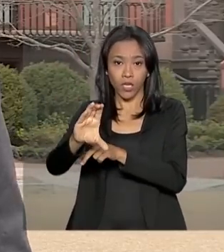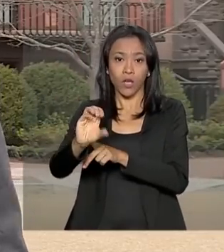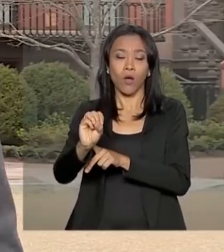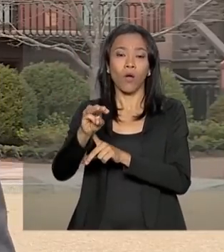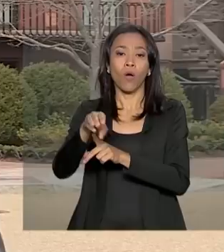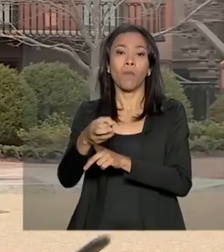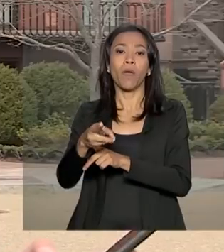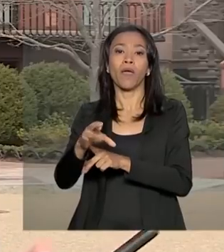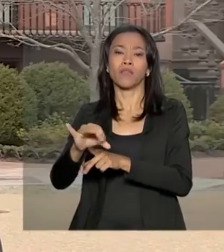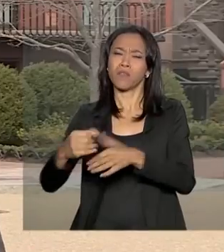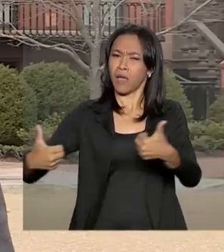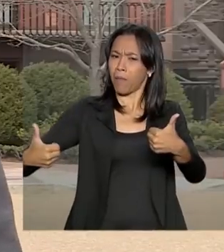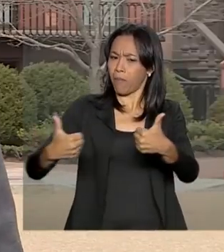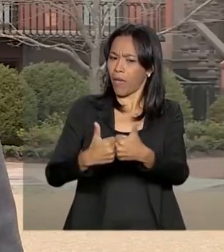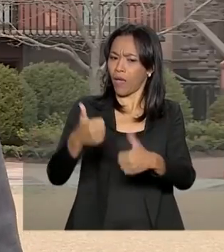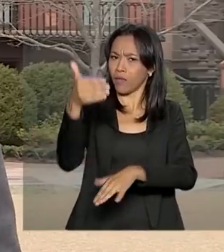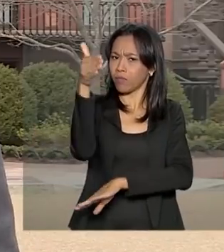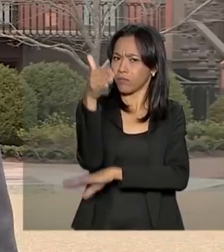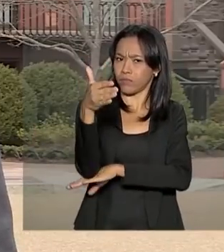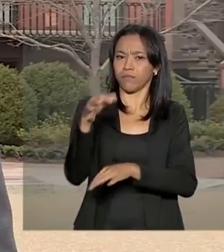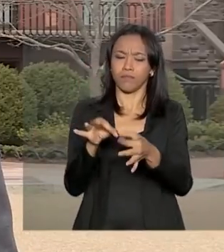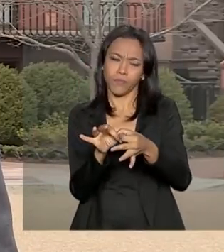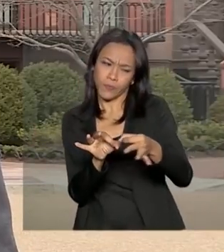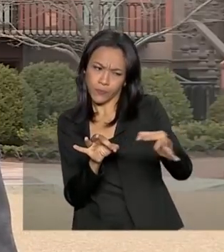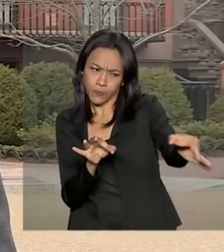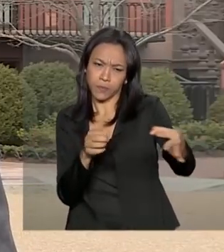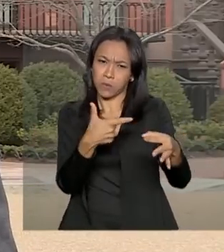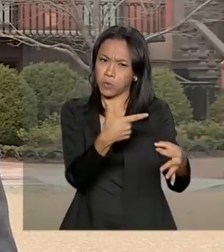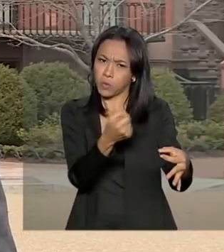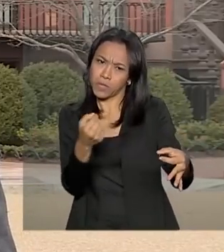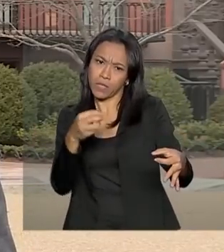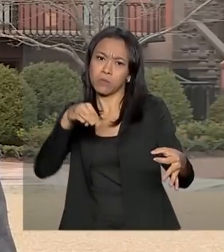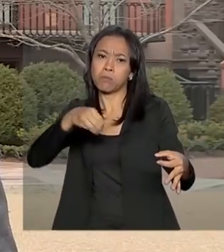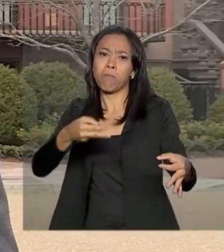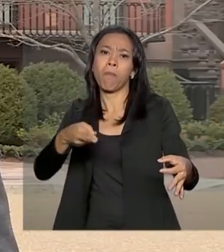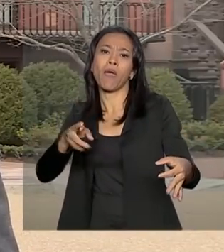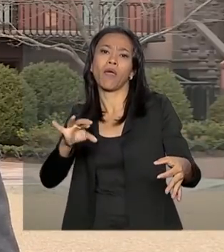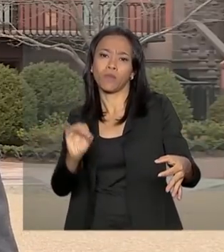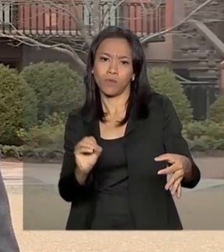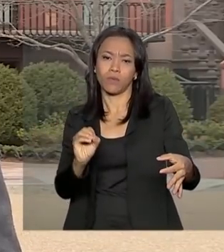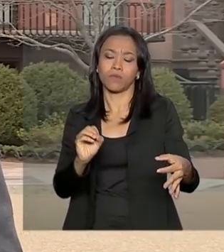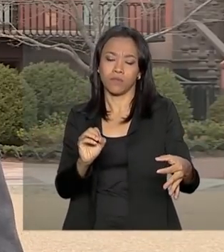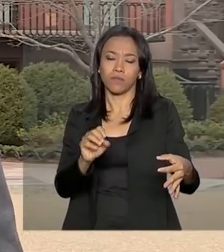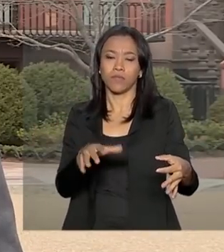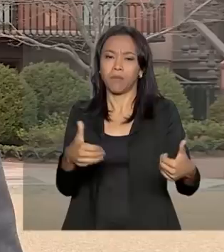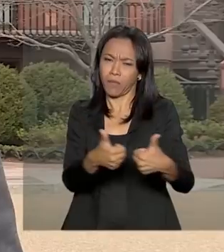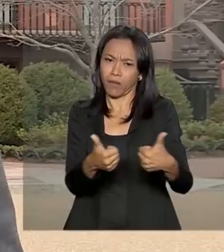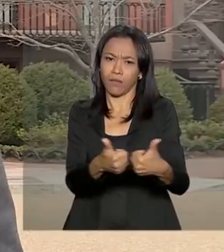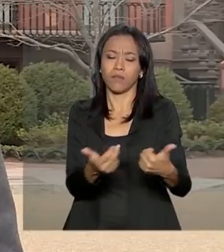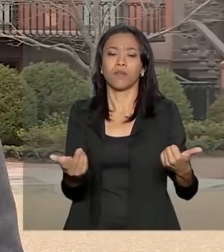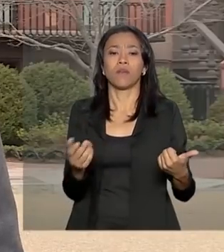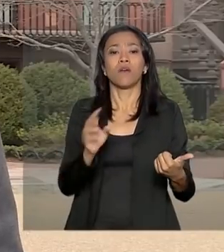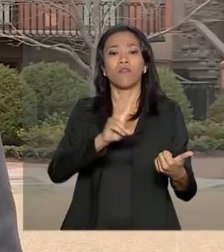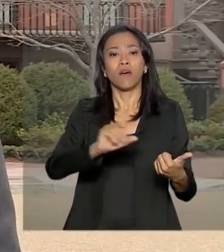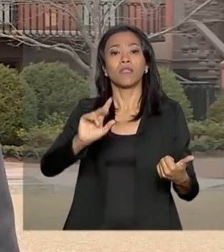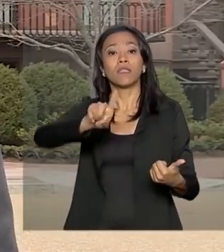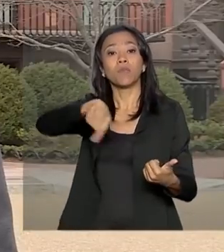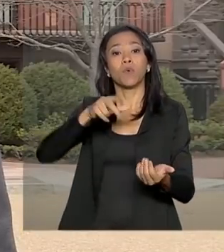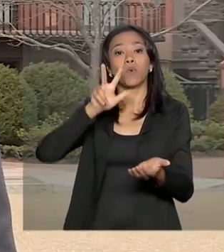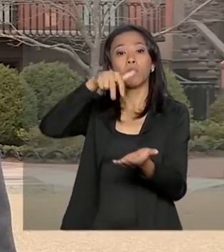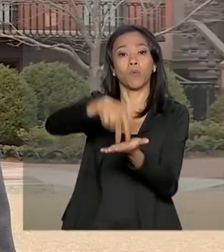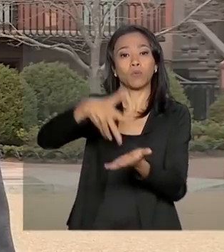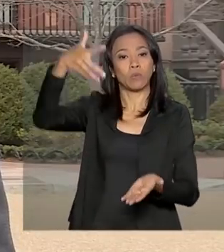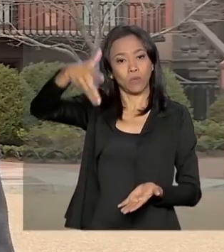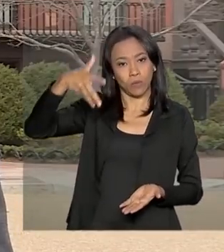fica perto da Blair House, questão de 200 metros, mais ou menos. Às 5h50, está previsto um discurso do presidente